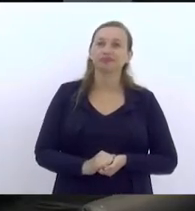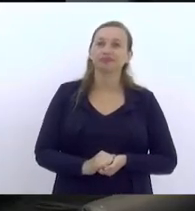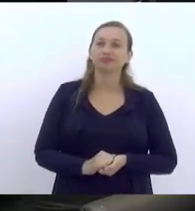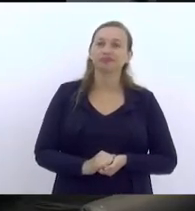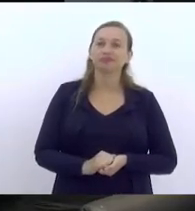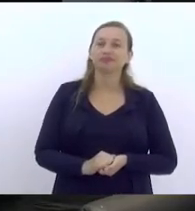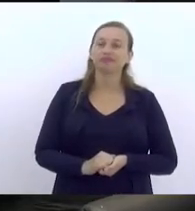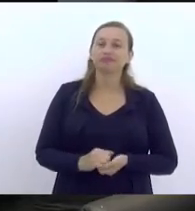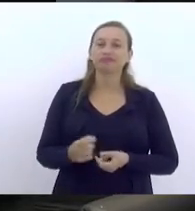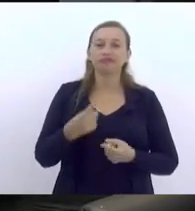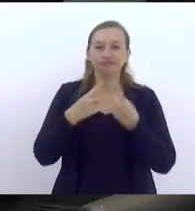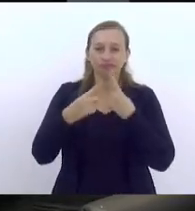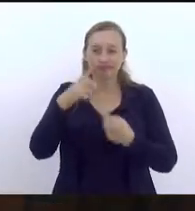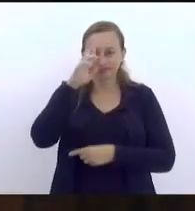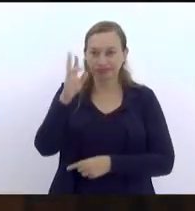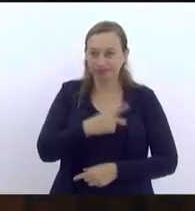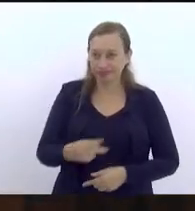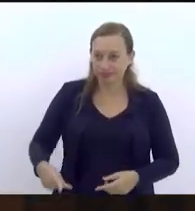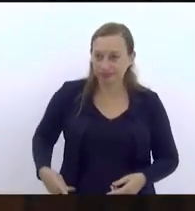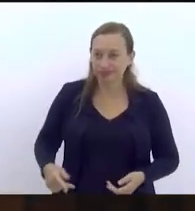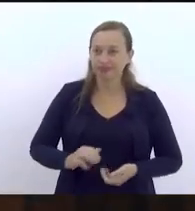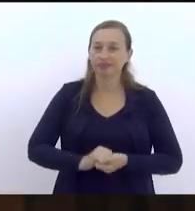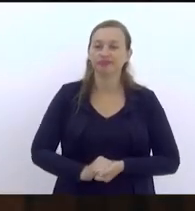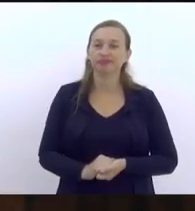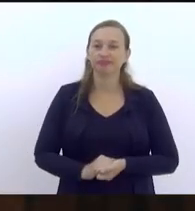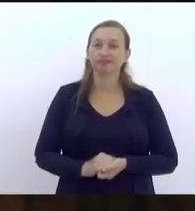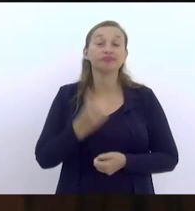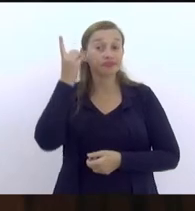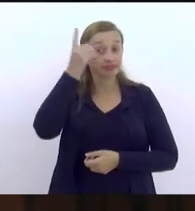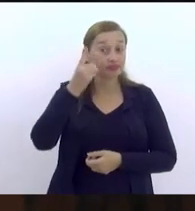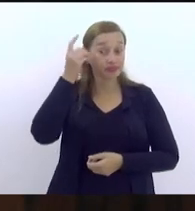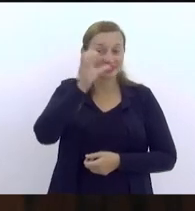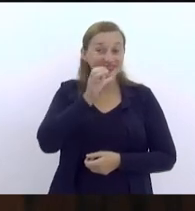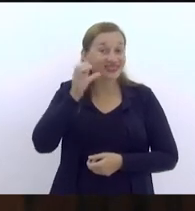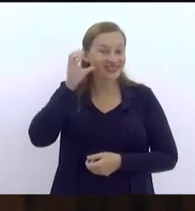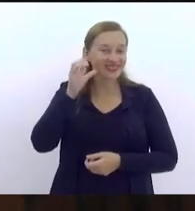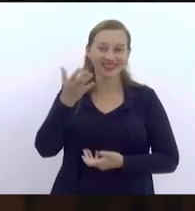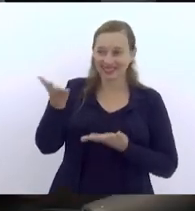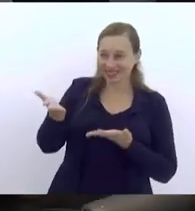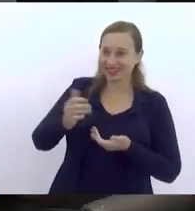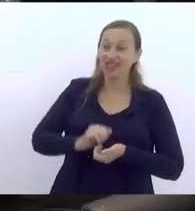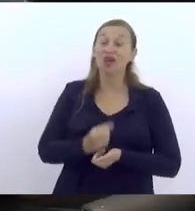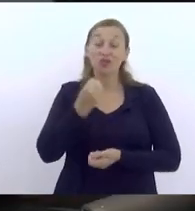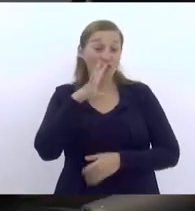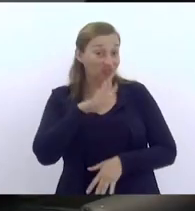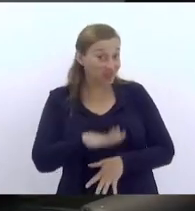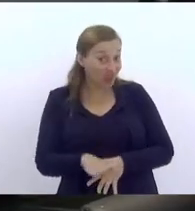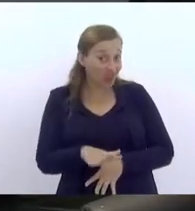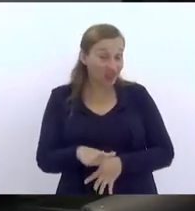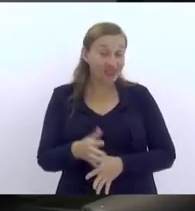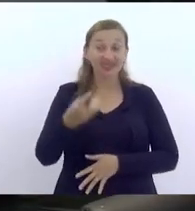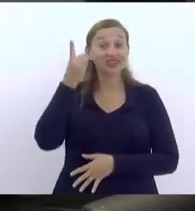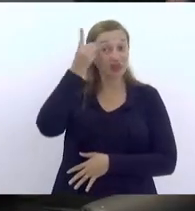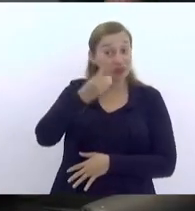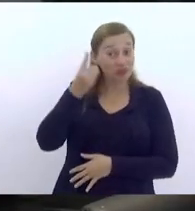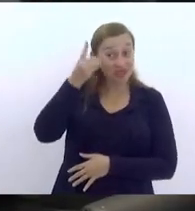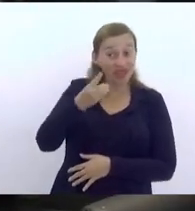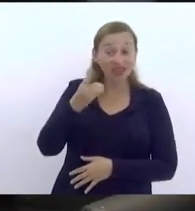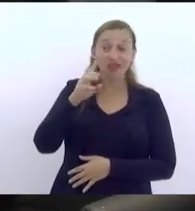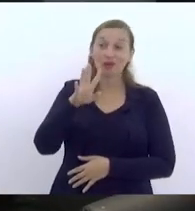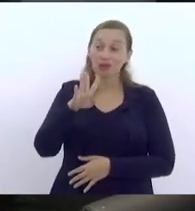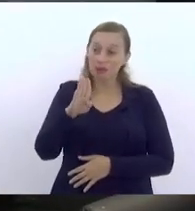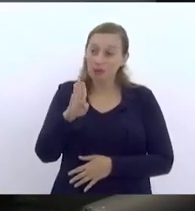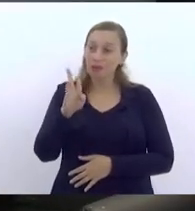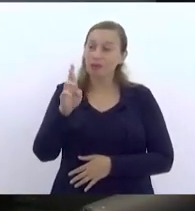Para discutir, presidente. Presidente, deputada Célia Jordão. Uma boa tarde, nobre deputado Brazão,